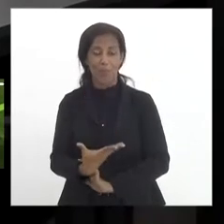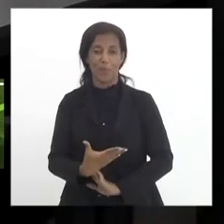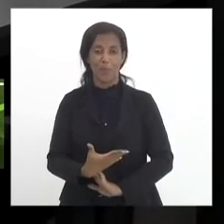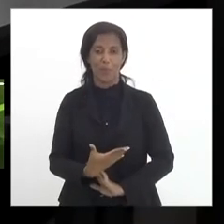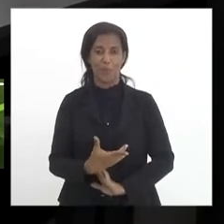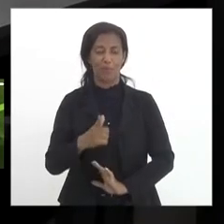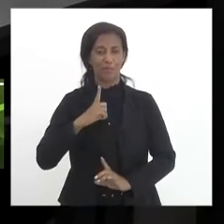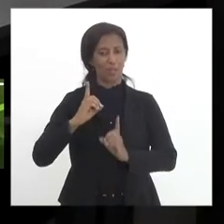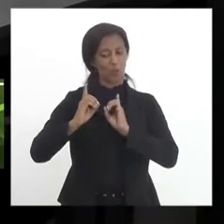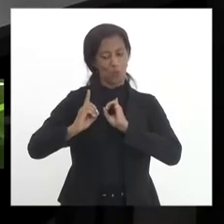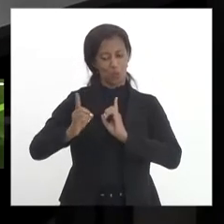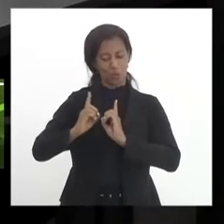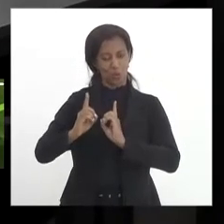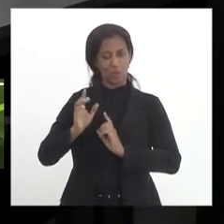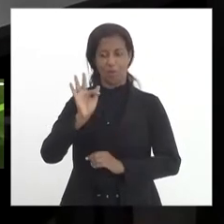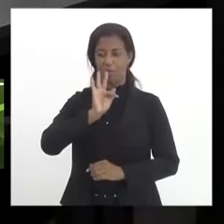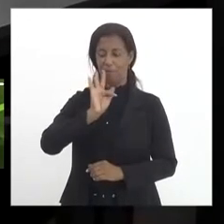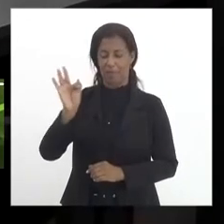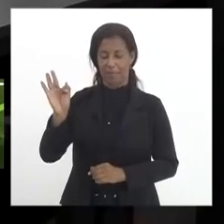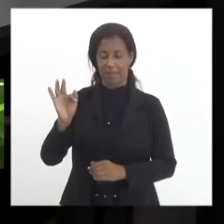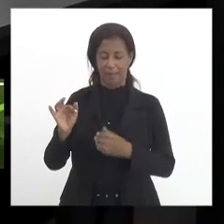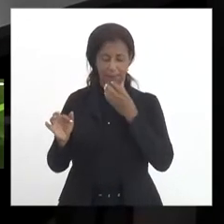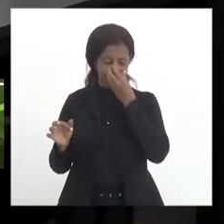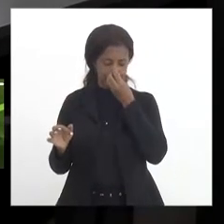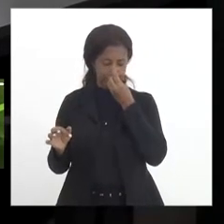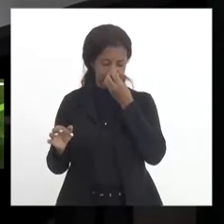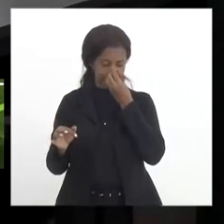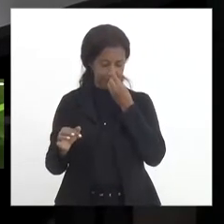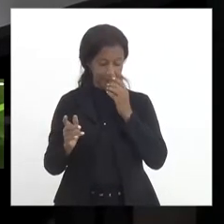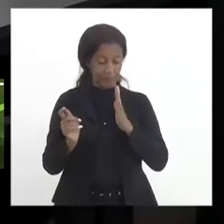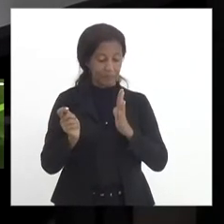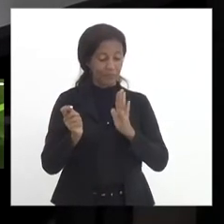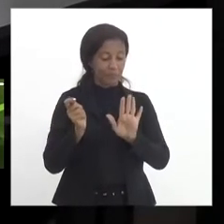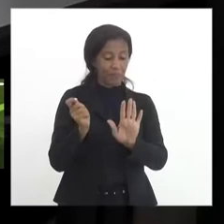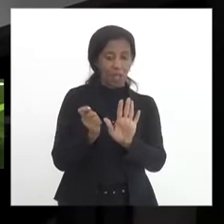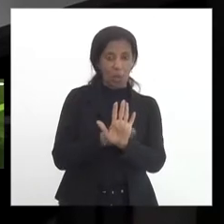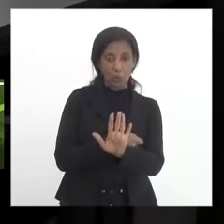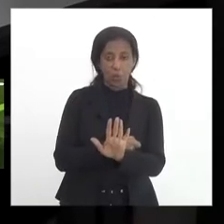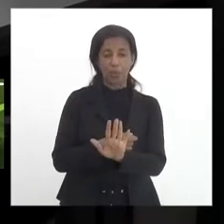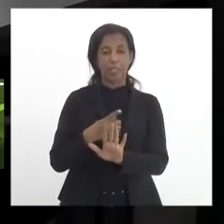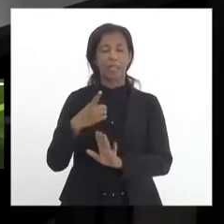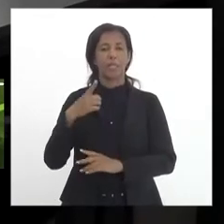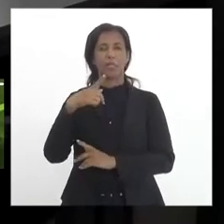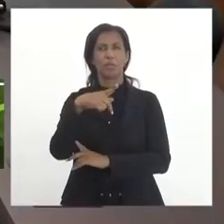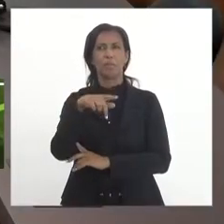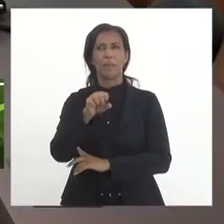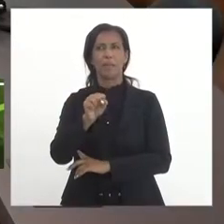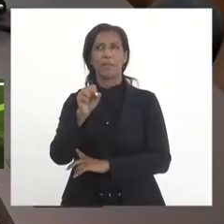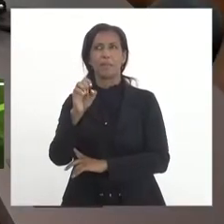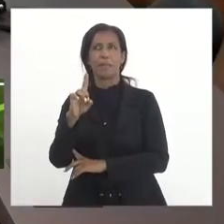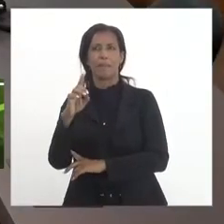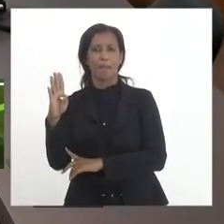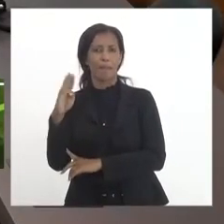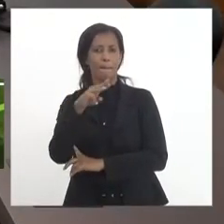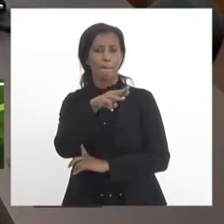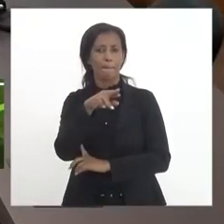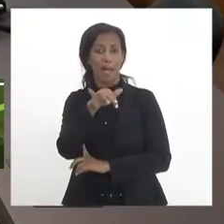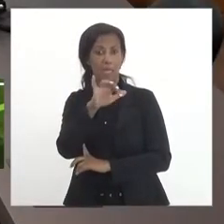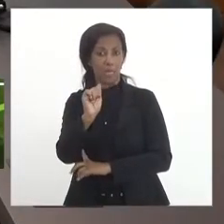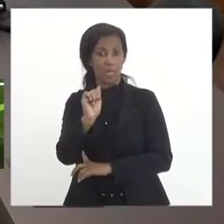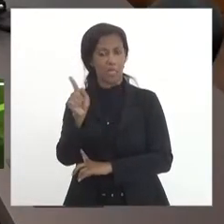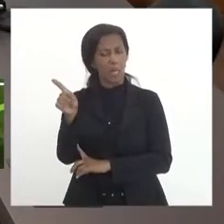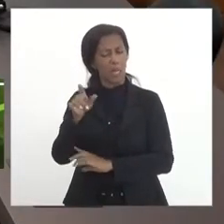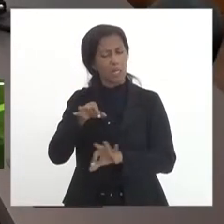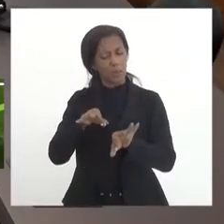Há uma discussão em âmbito federal de autoria da deputada Mariana Carvalho, do PSDB de Rondônia. Ela tem um